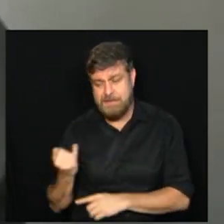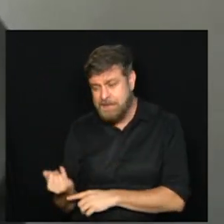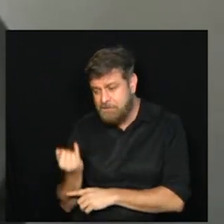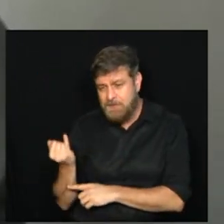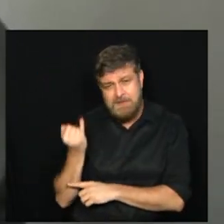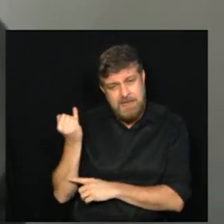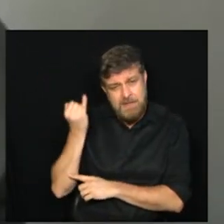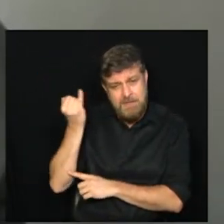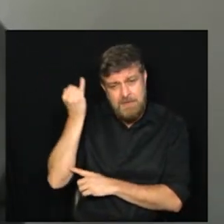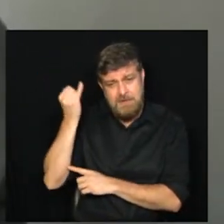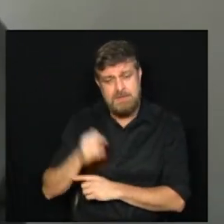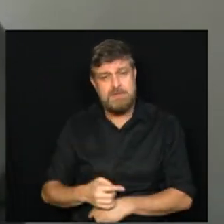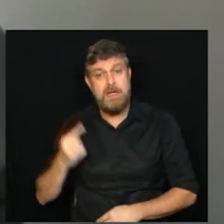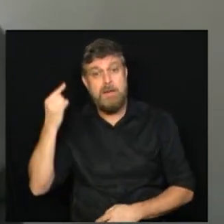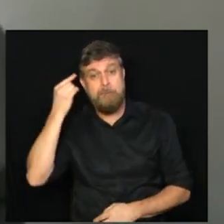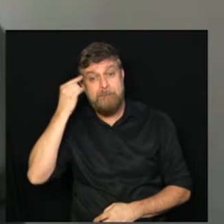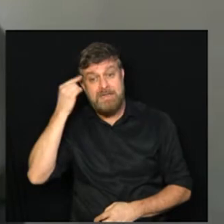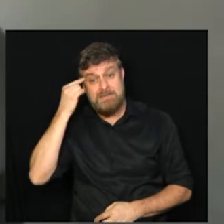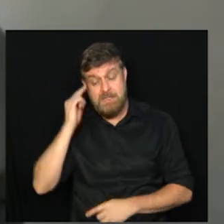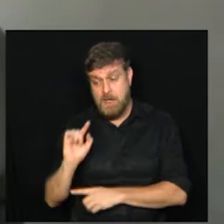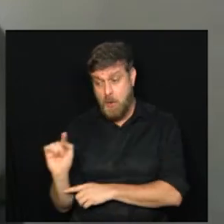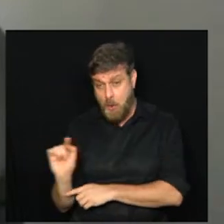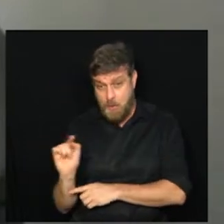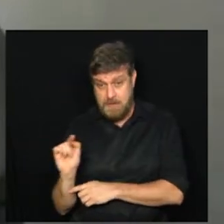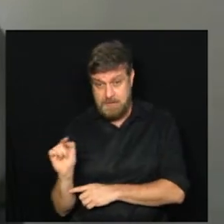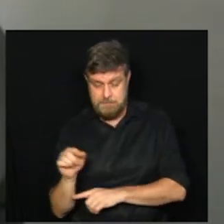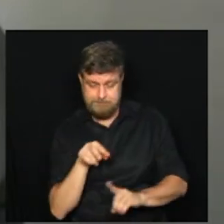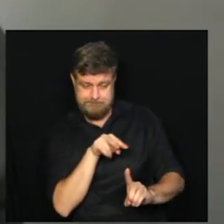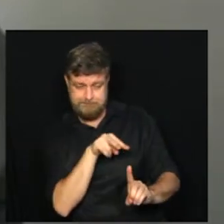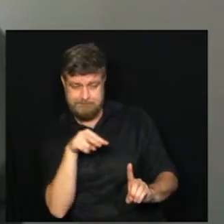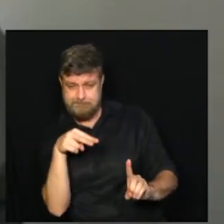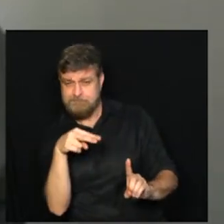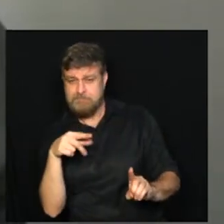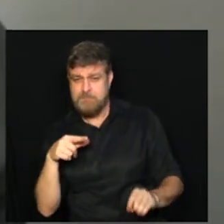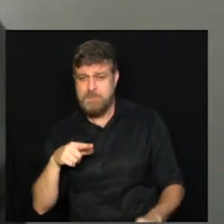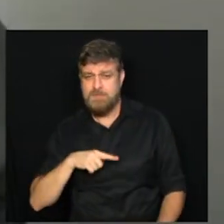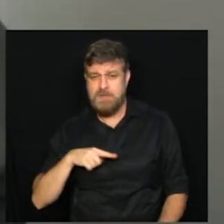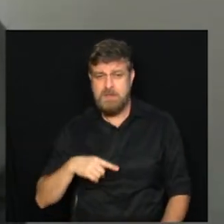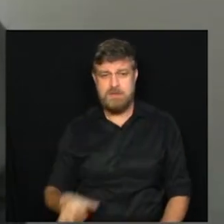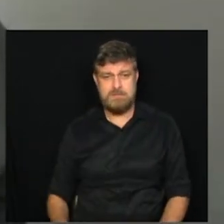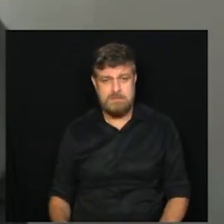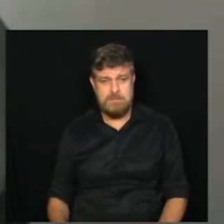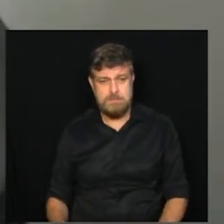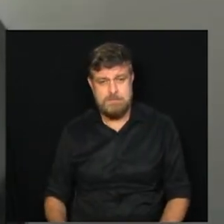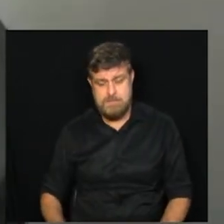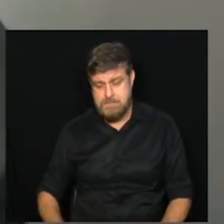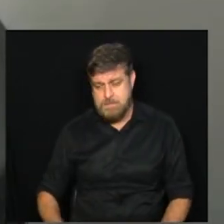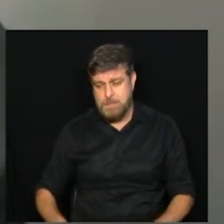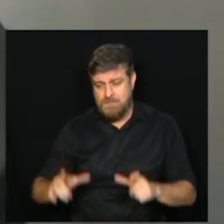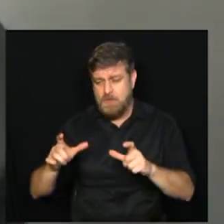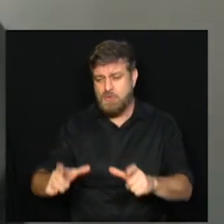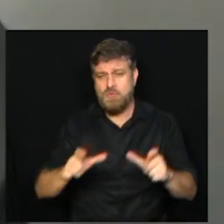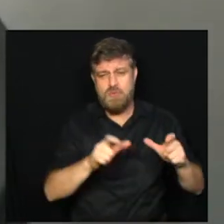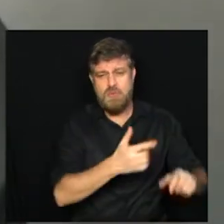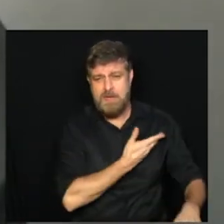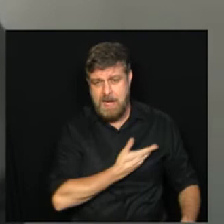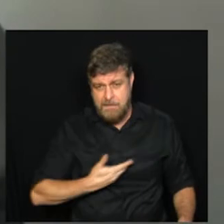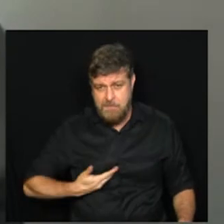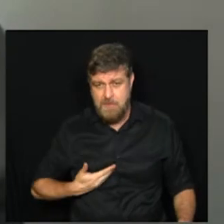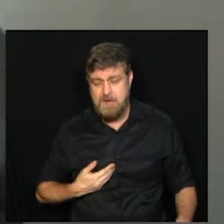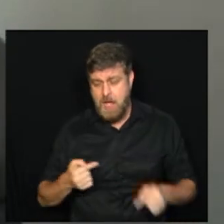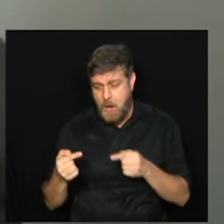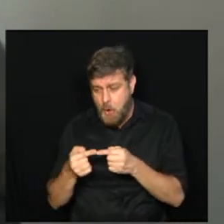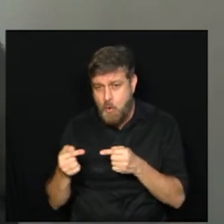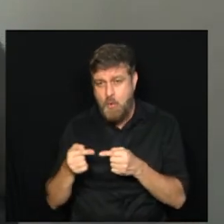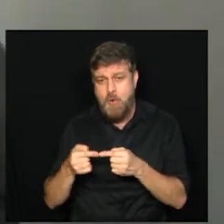importante, pensar nesse aspecto na construção de todos os equipamentos e de políticas públicas